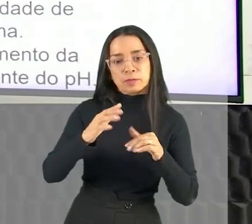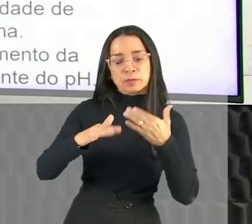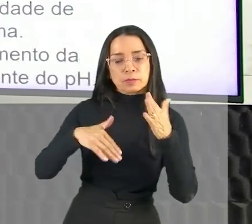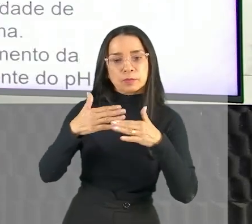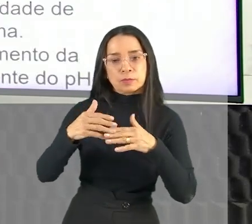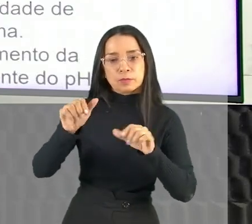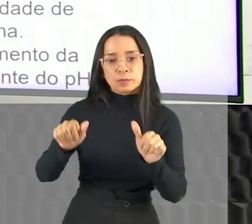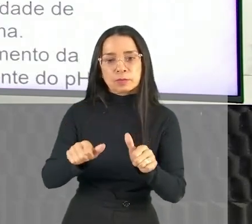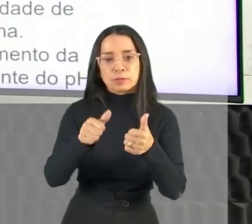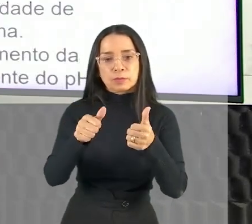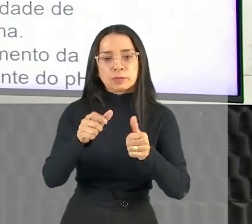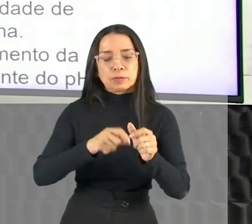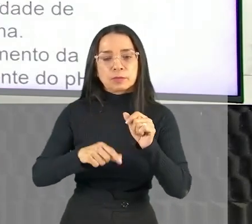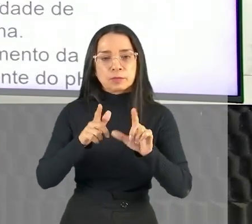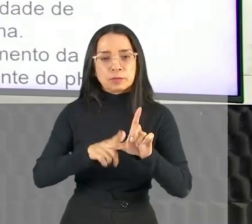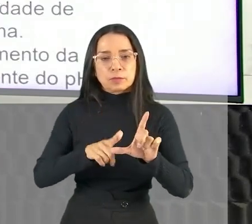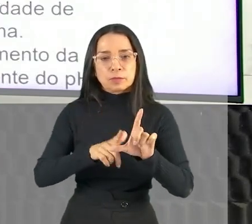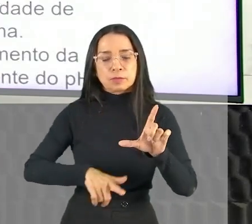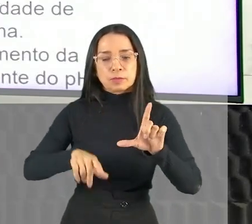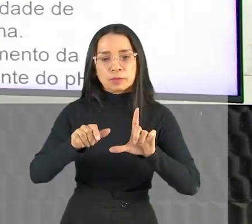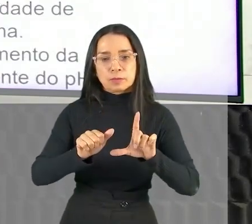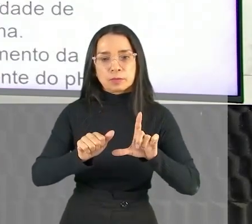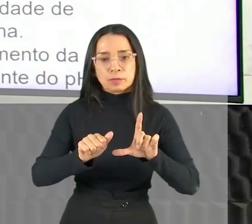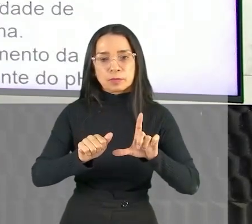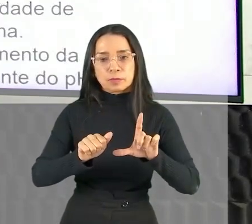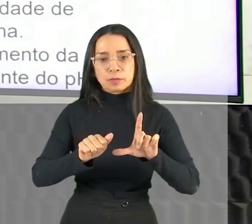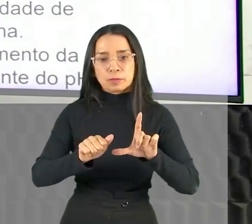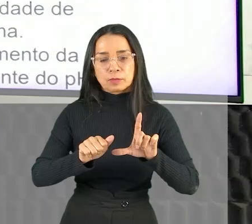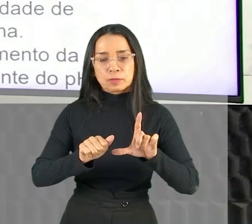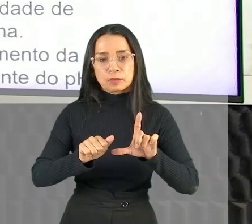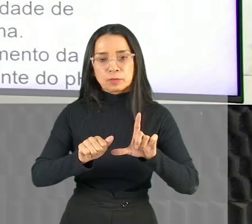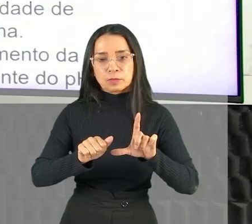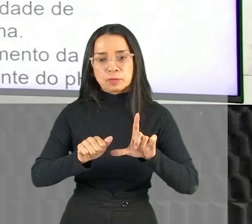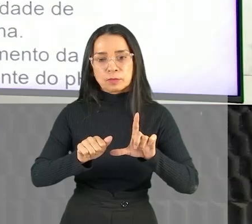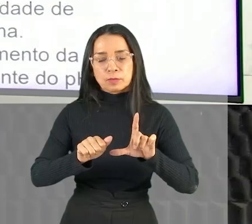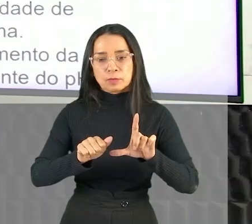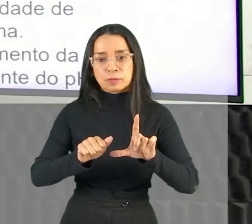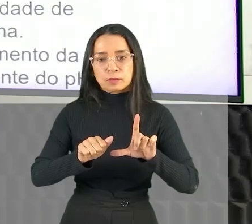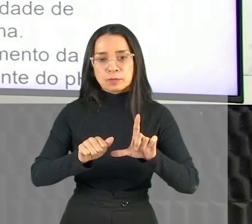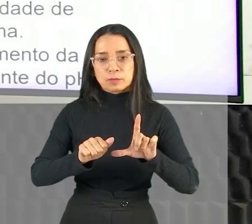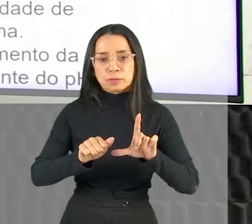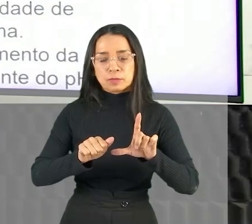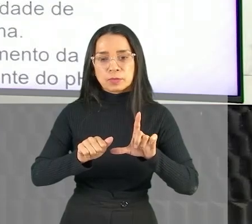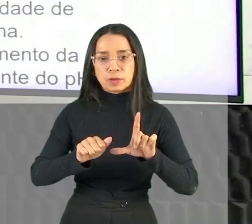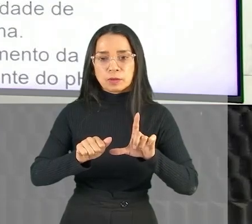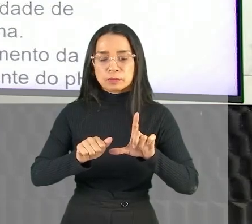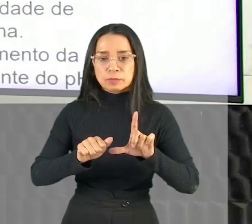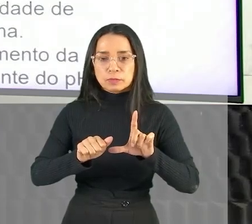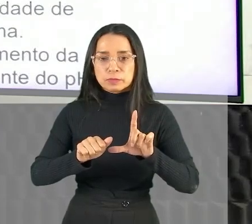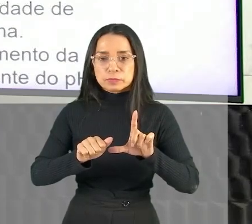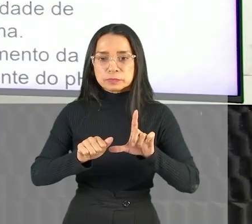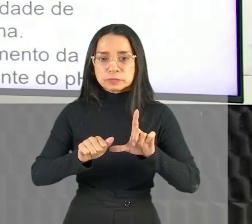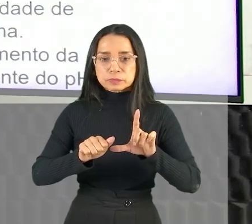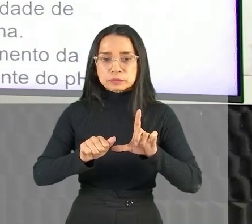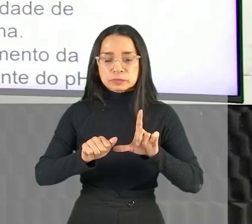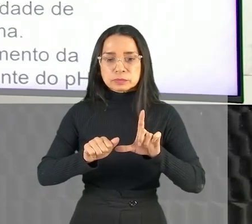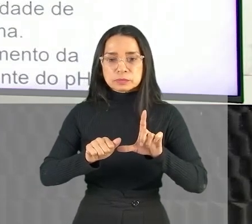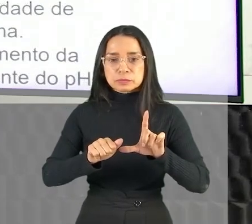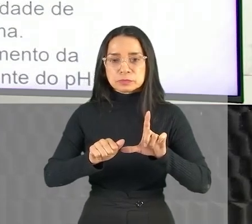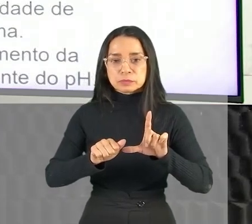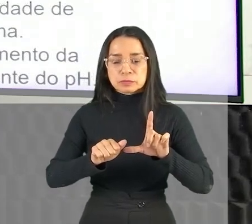lá. Letra A, aumento do pH leva a uma atividade maior da